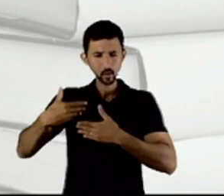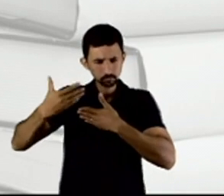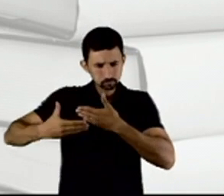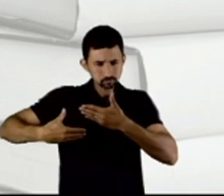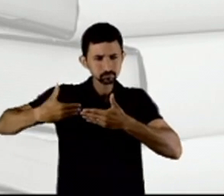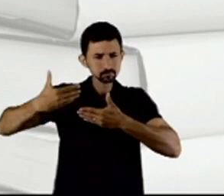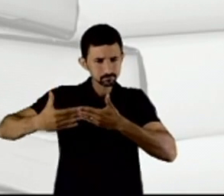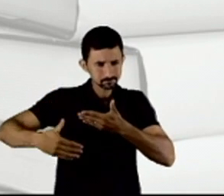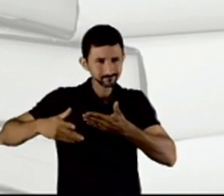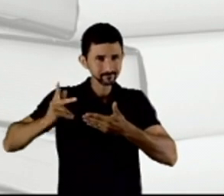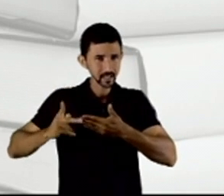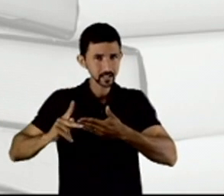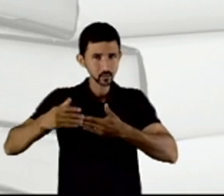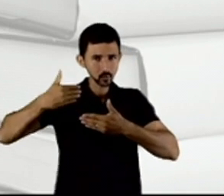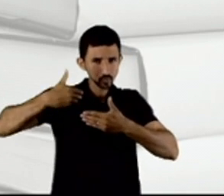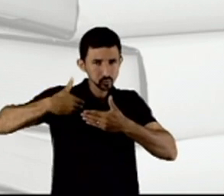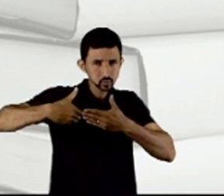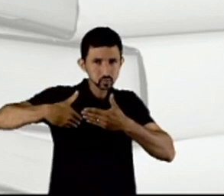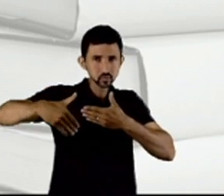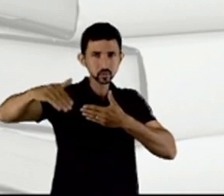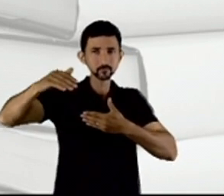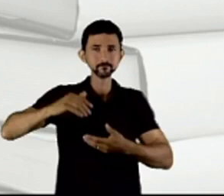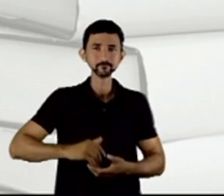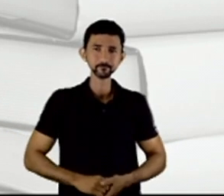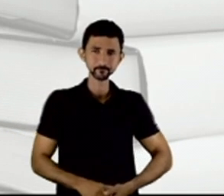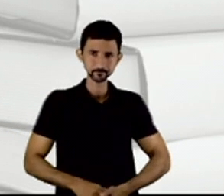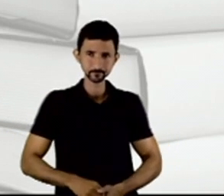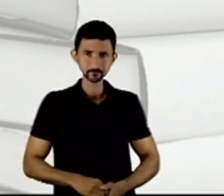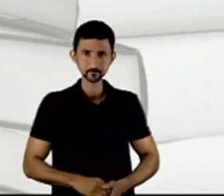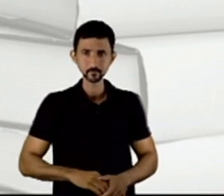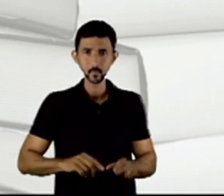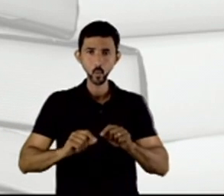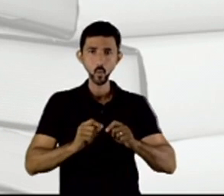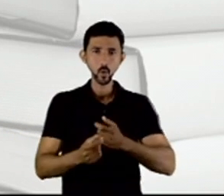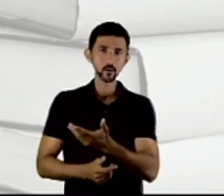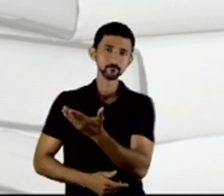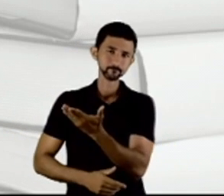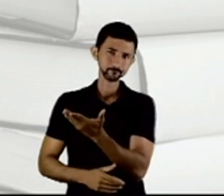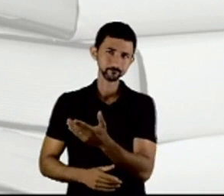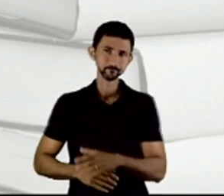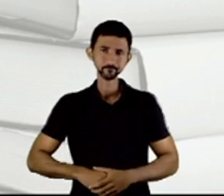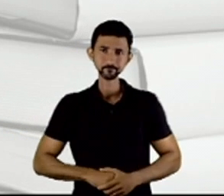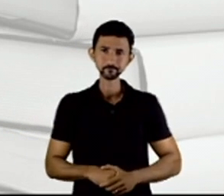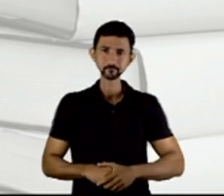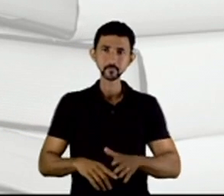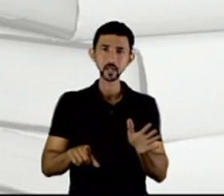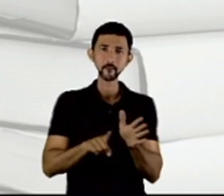repetindo indefinidamente. Dizemos que a dízima periódica menos